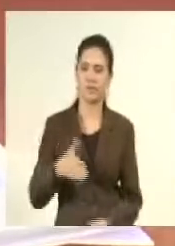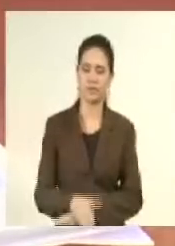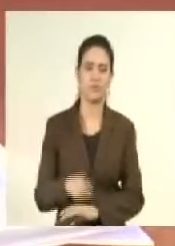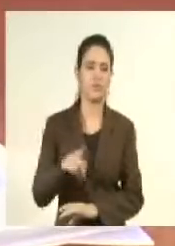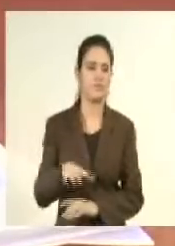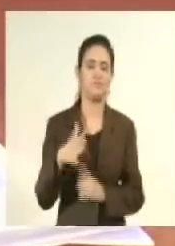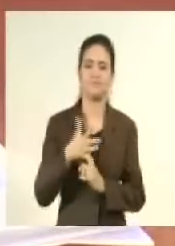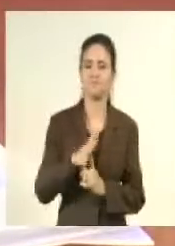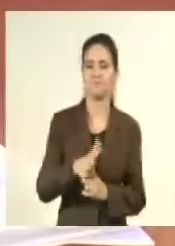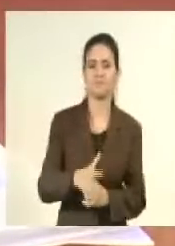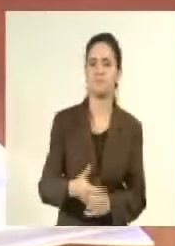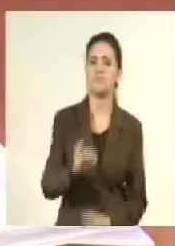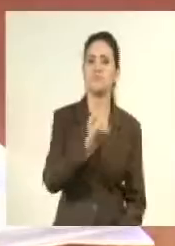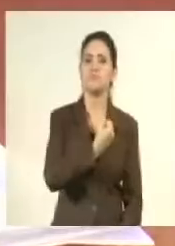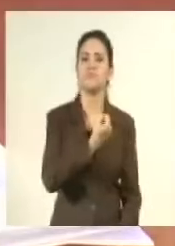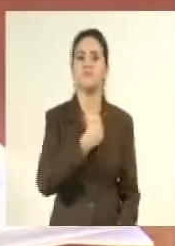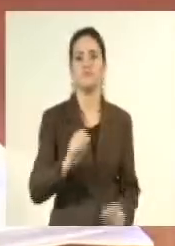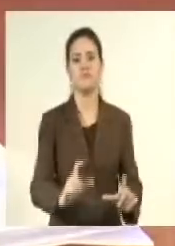prefixo